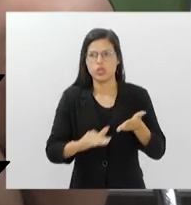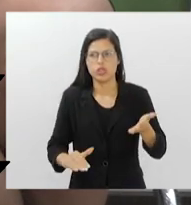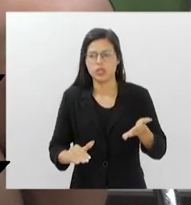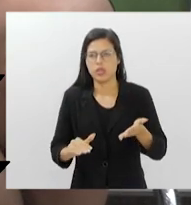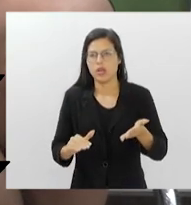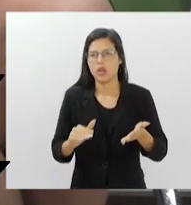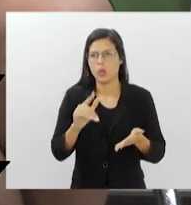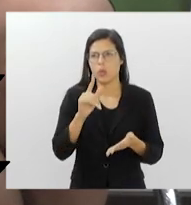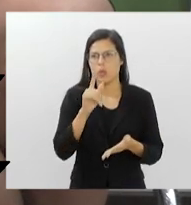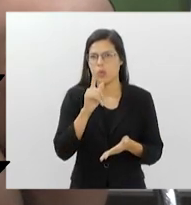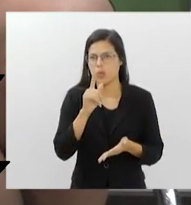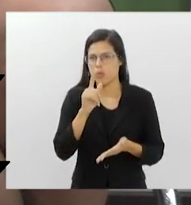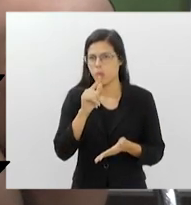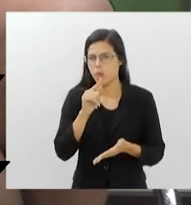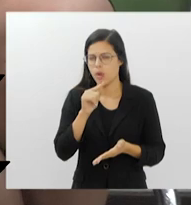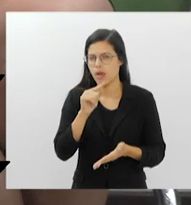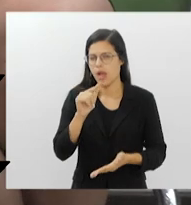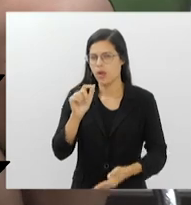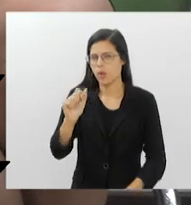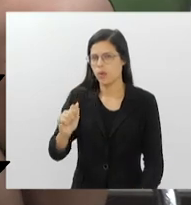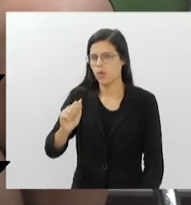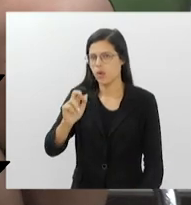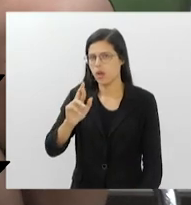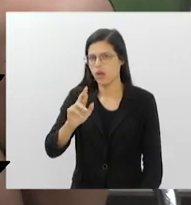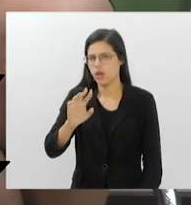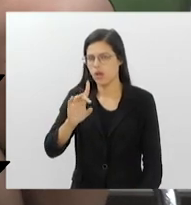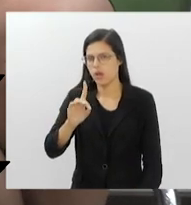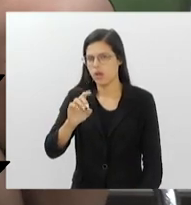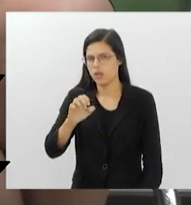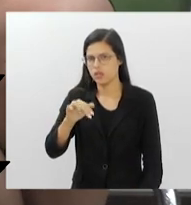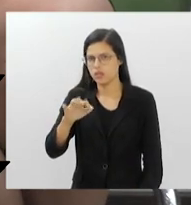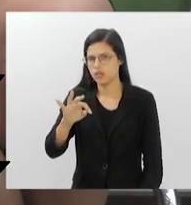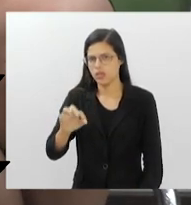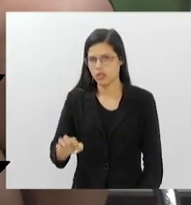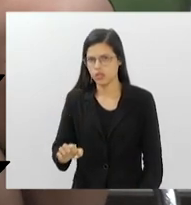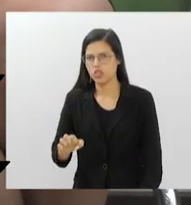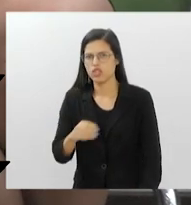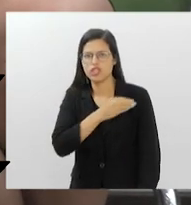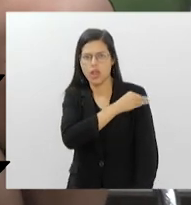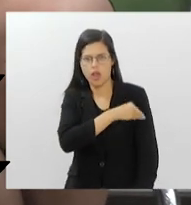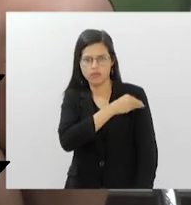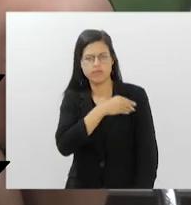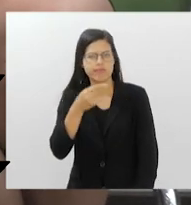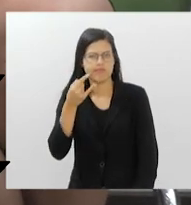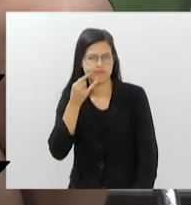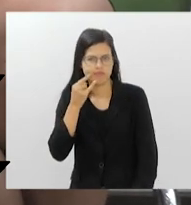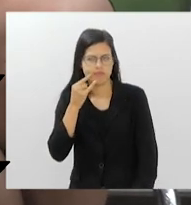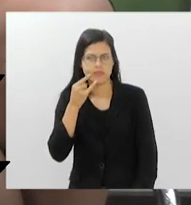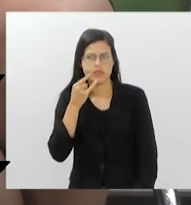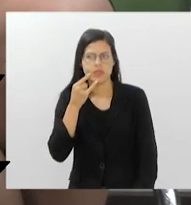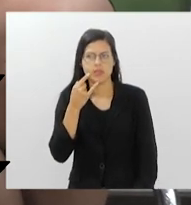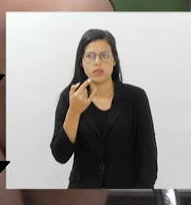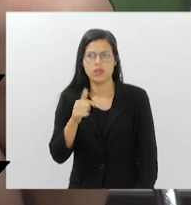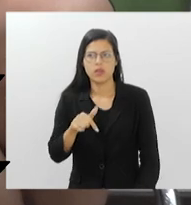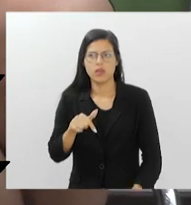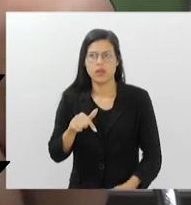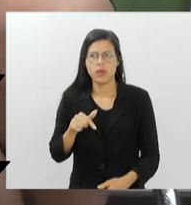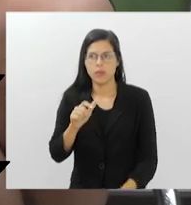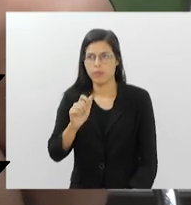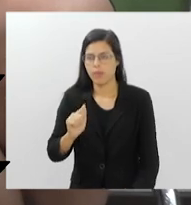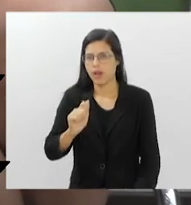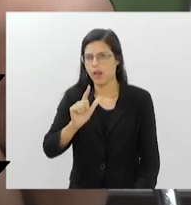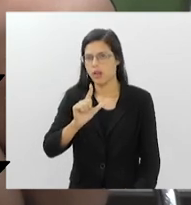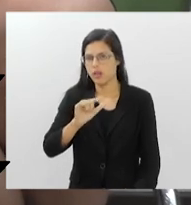ardente da substituição tributária e aqui a proposta é levar ardente para uma alíquota